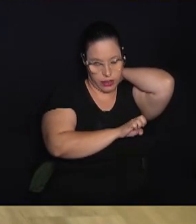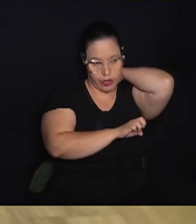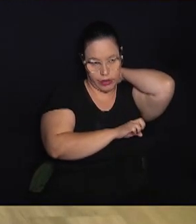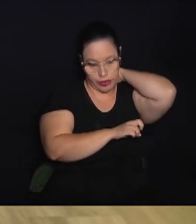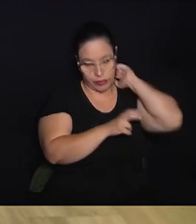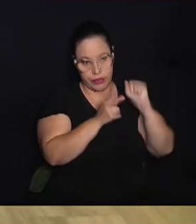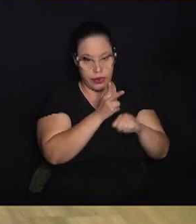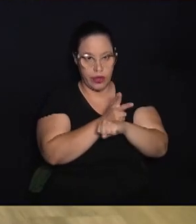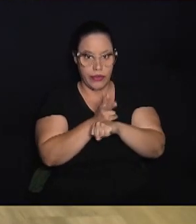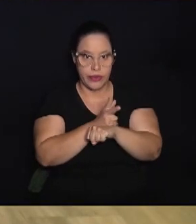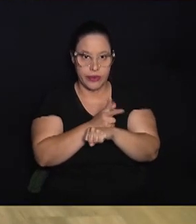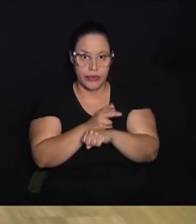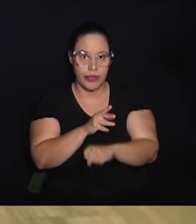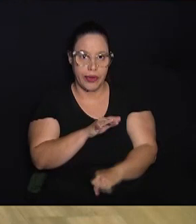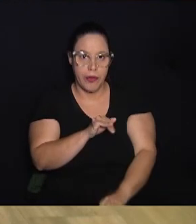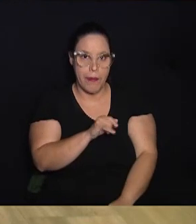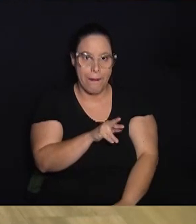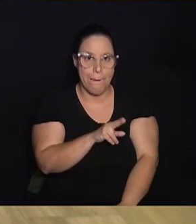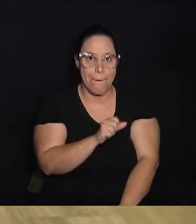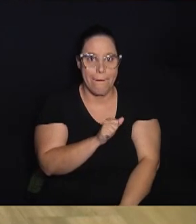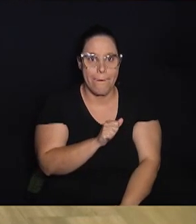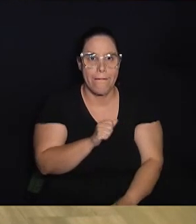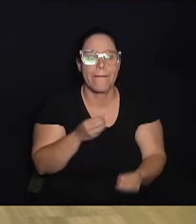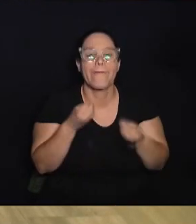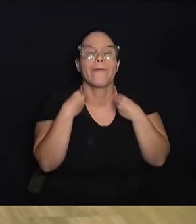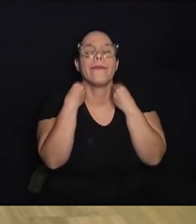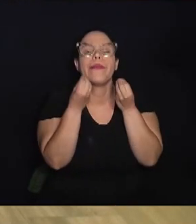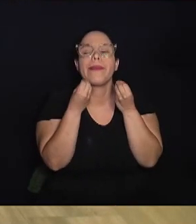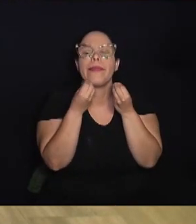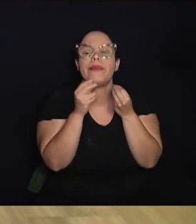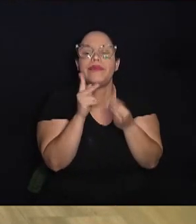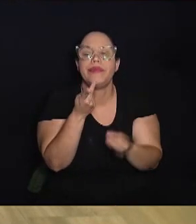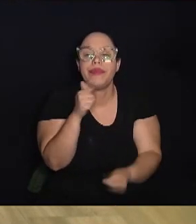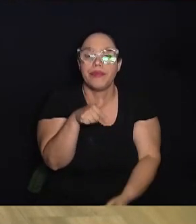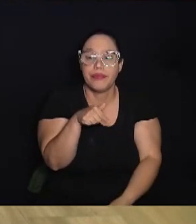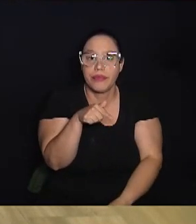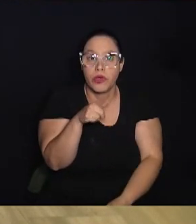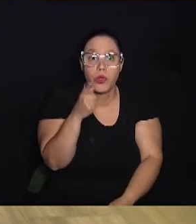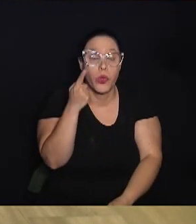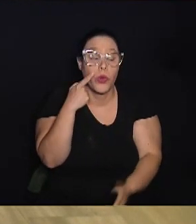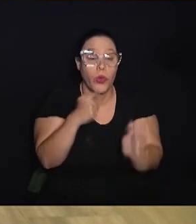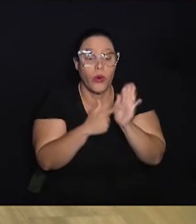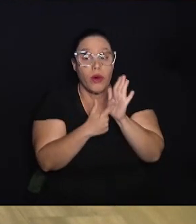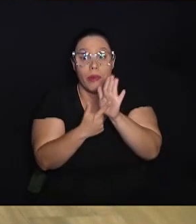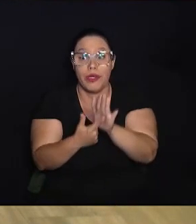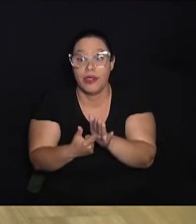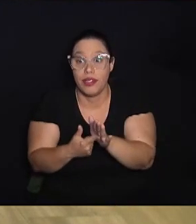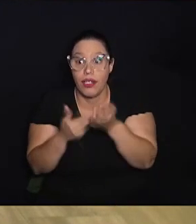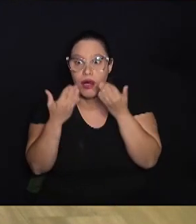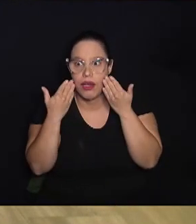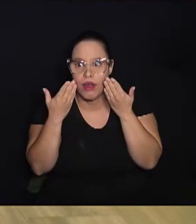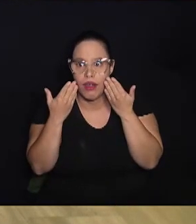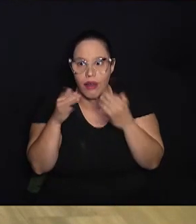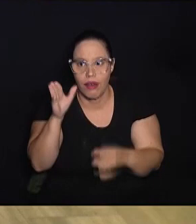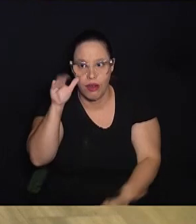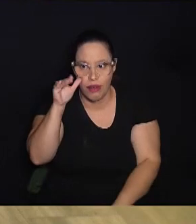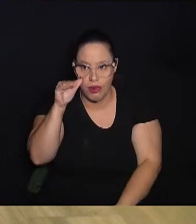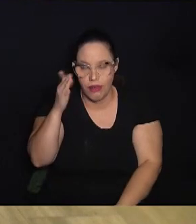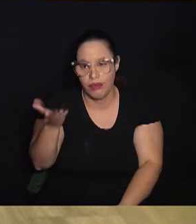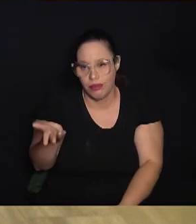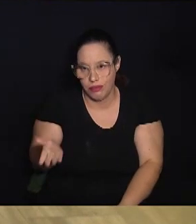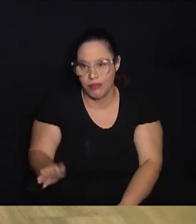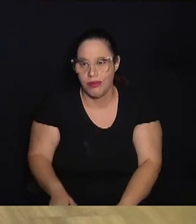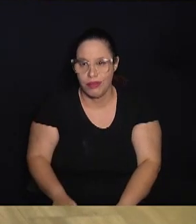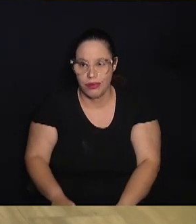porque a gente fica imaginando como é que é uma editora de HQ né Vamos mostrar pra gente ver a gente fica curioso né justamente